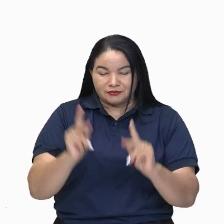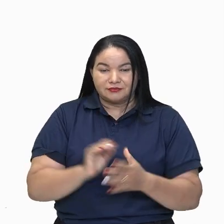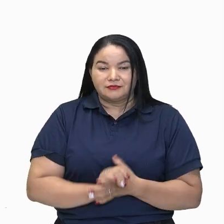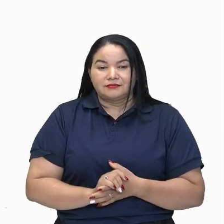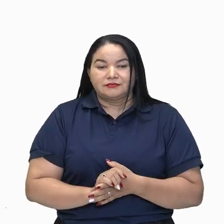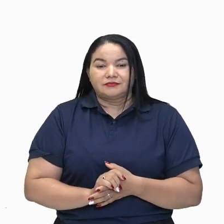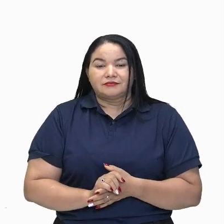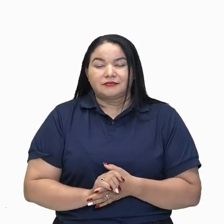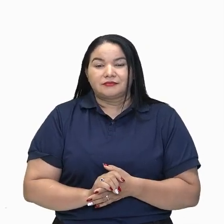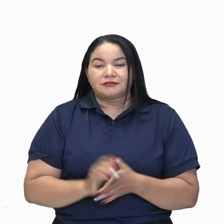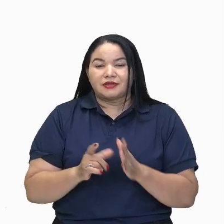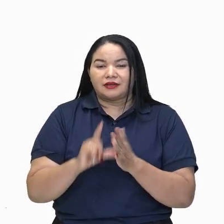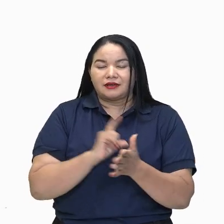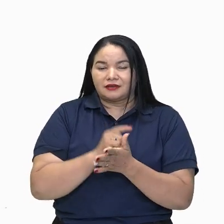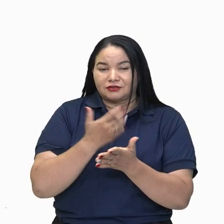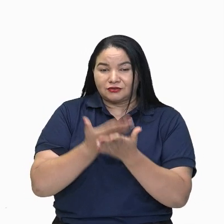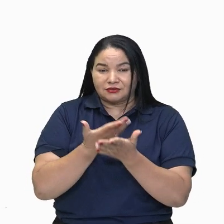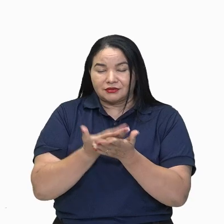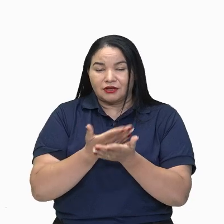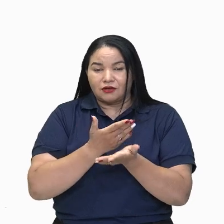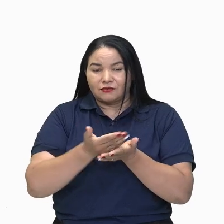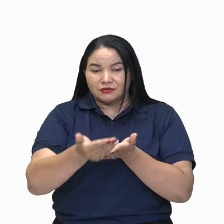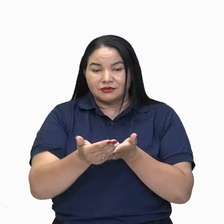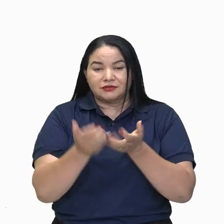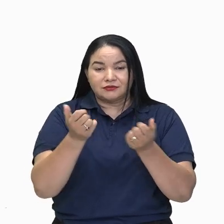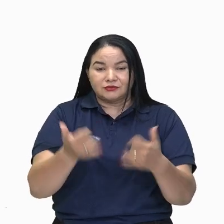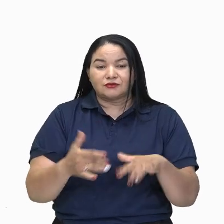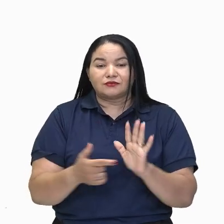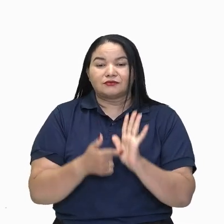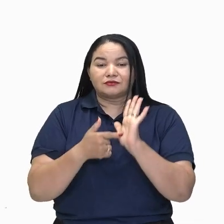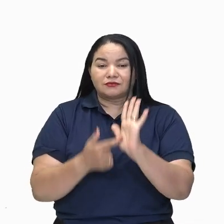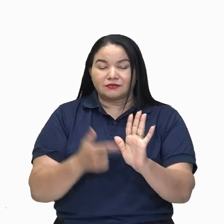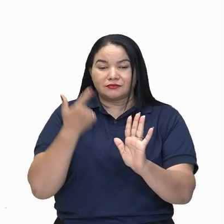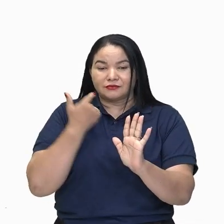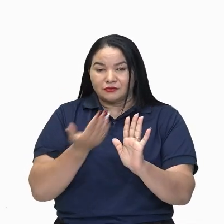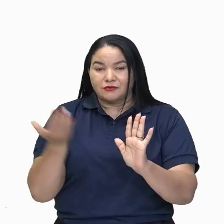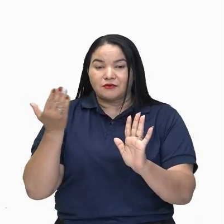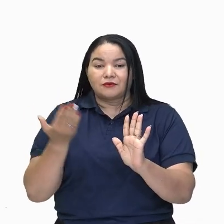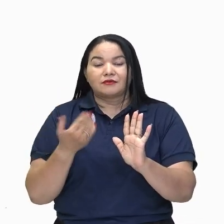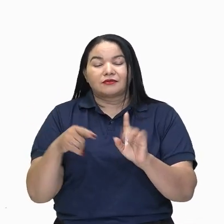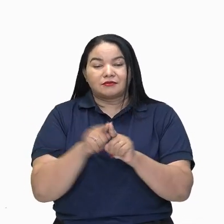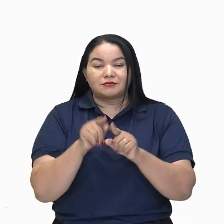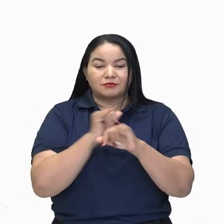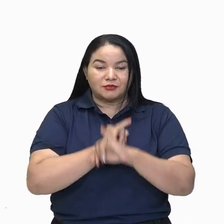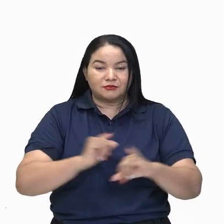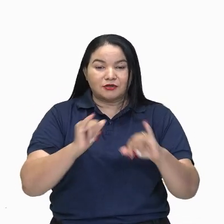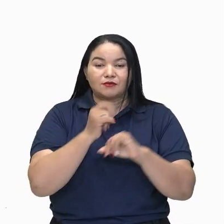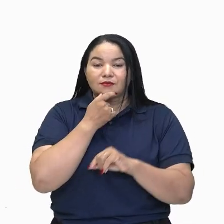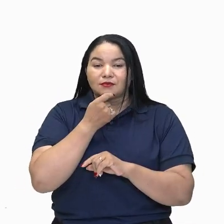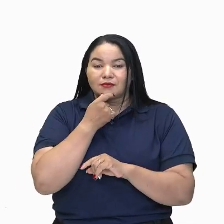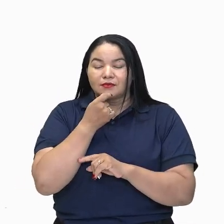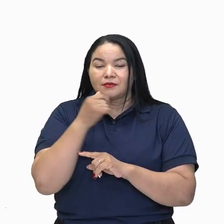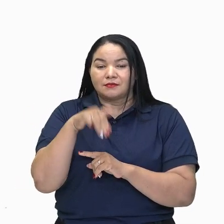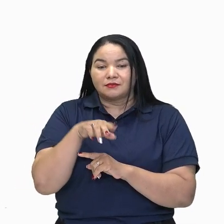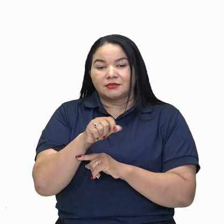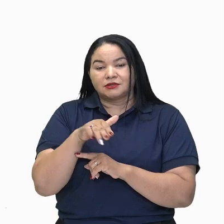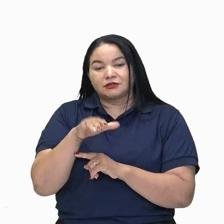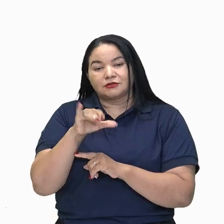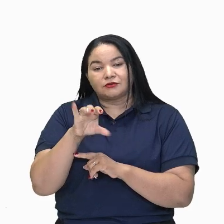aula, nós temos o que é a propaganda política do candidato aí de Manicoré no caminho certo. Observe que é